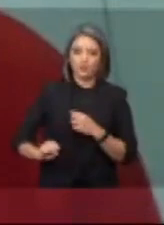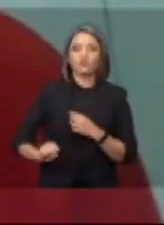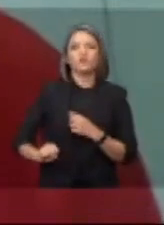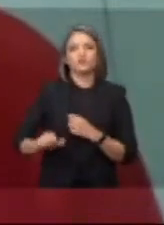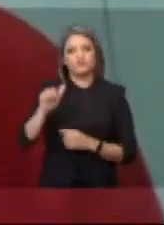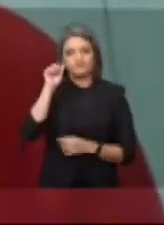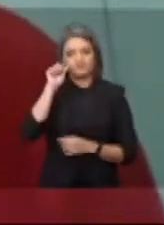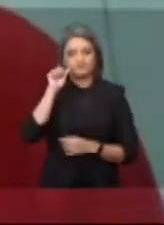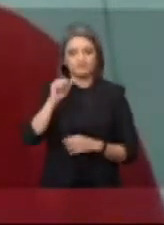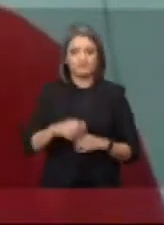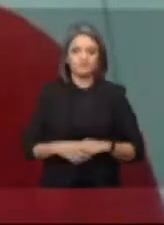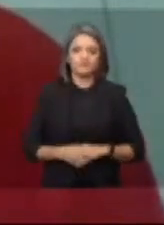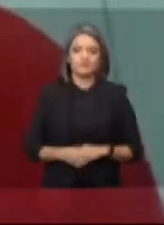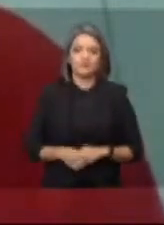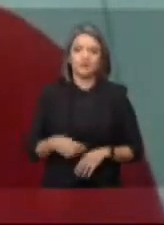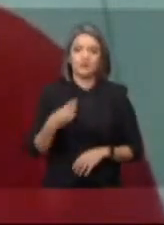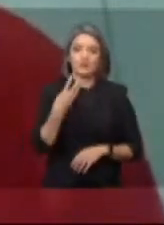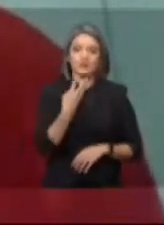das meninas,